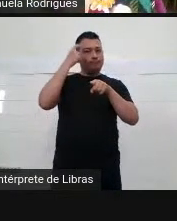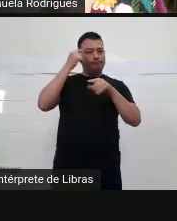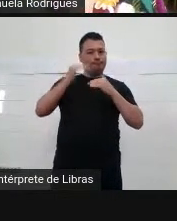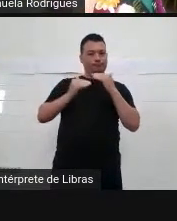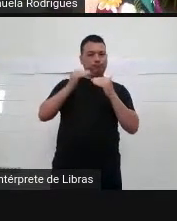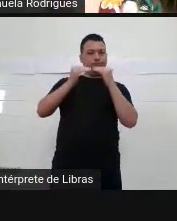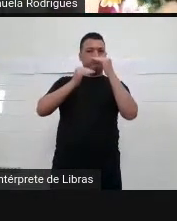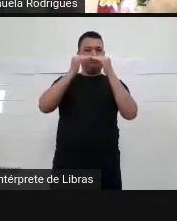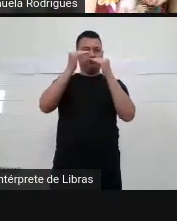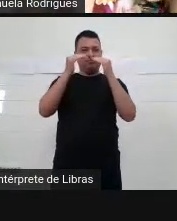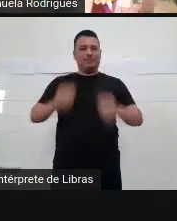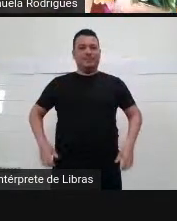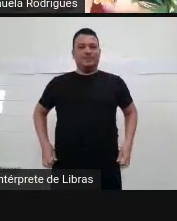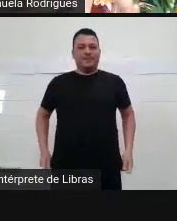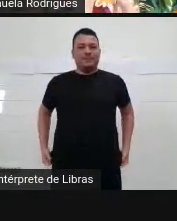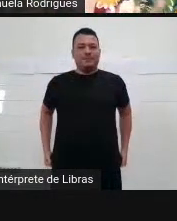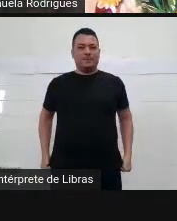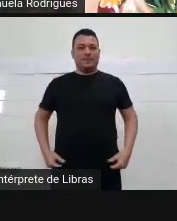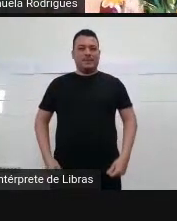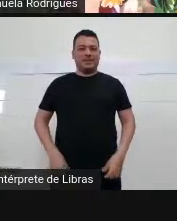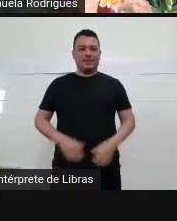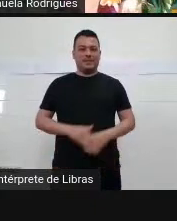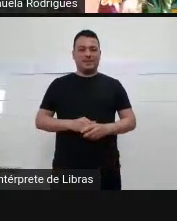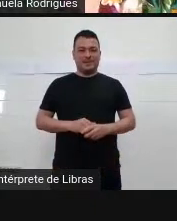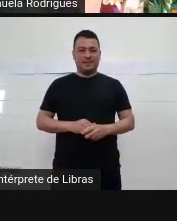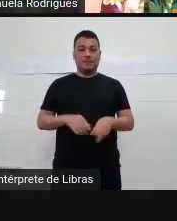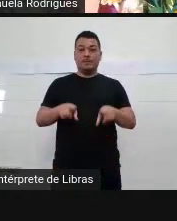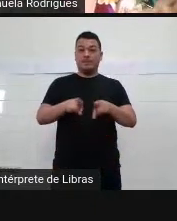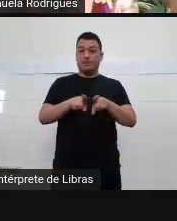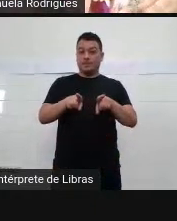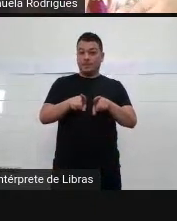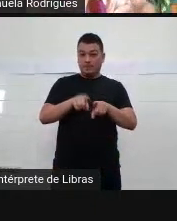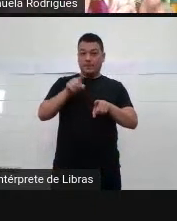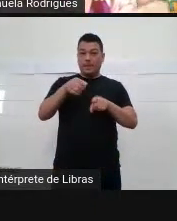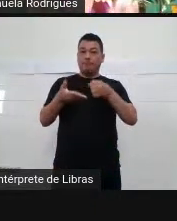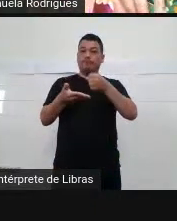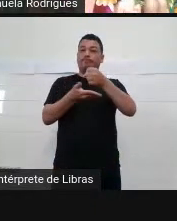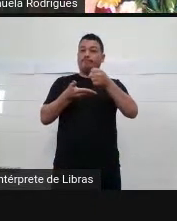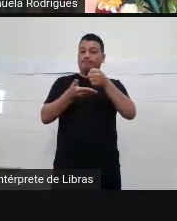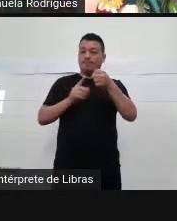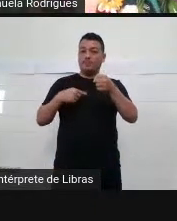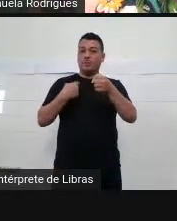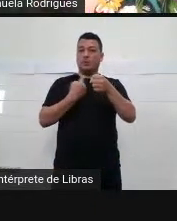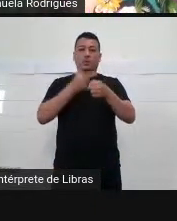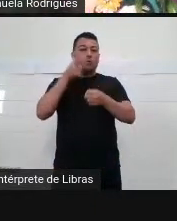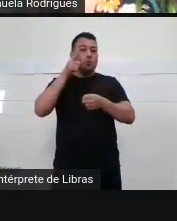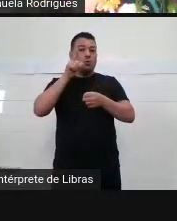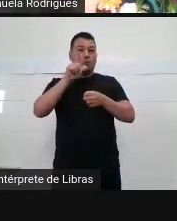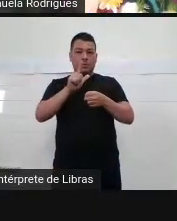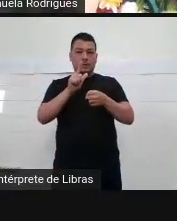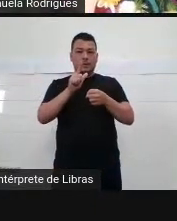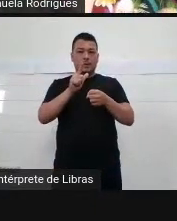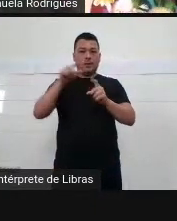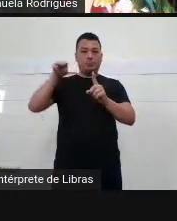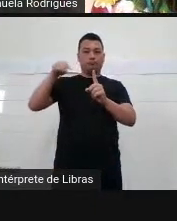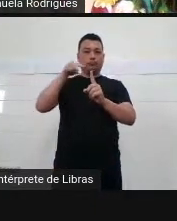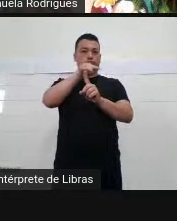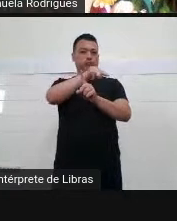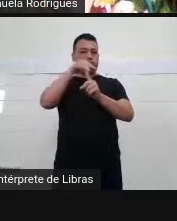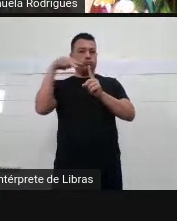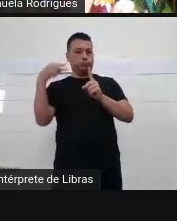Então, são três questões básicas que, de alguma maneira, a gente vai tentar permear, né,